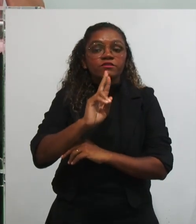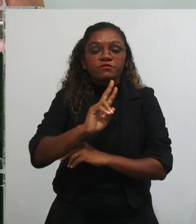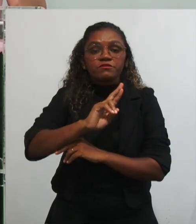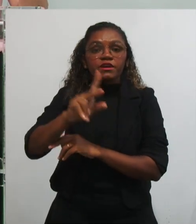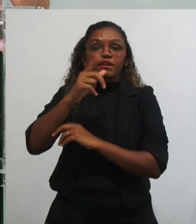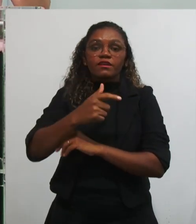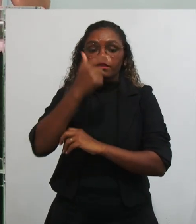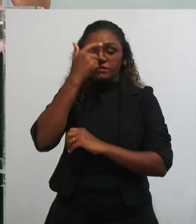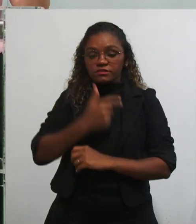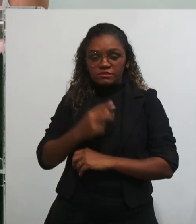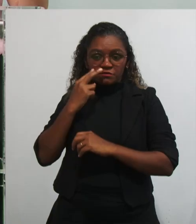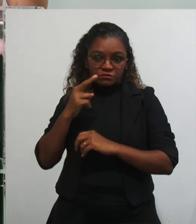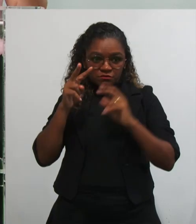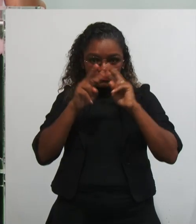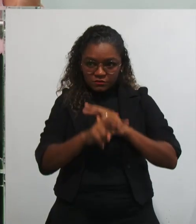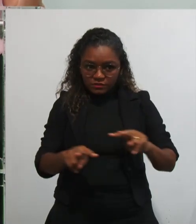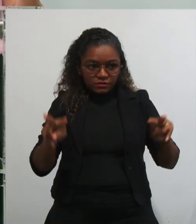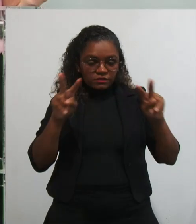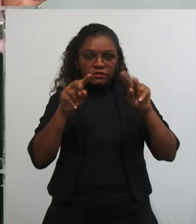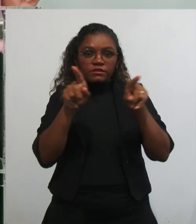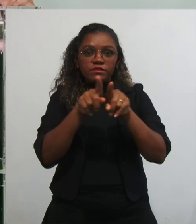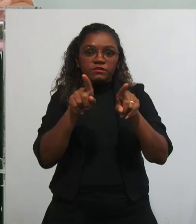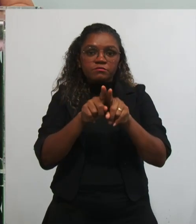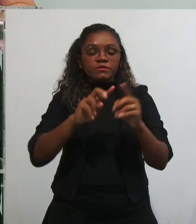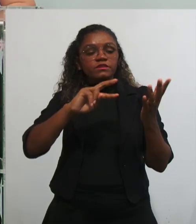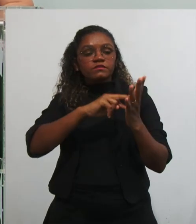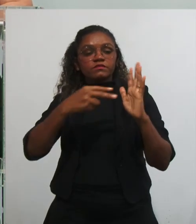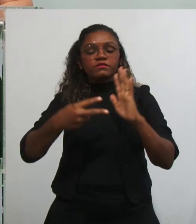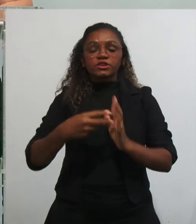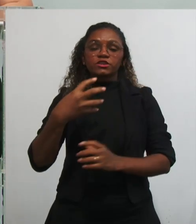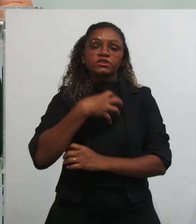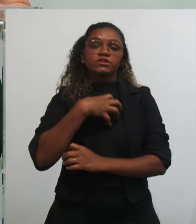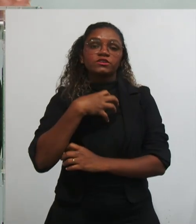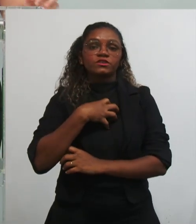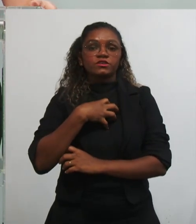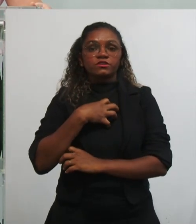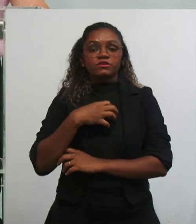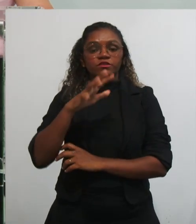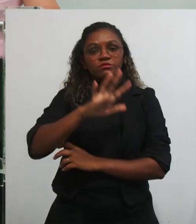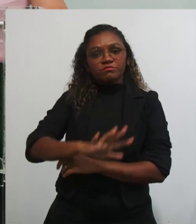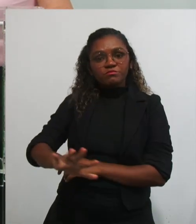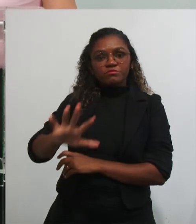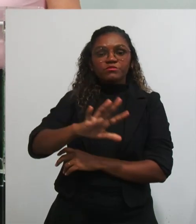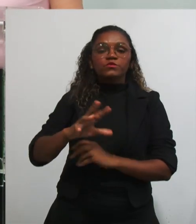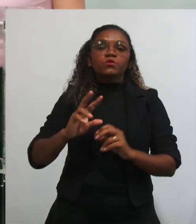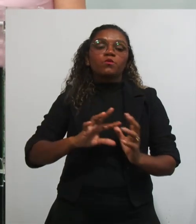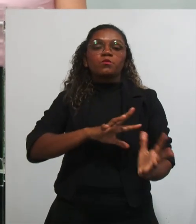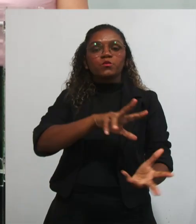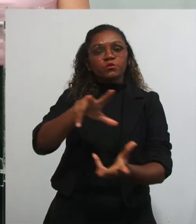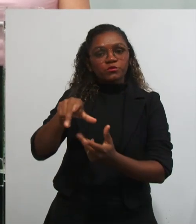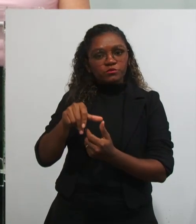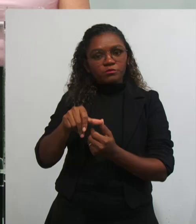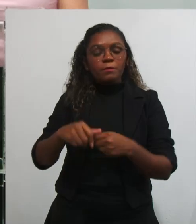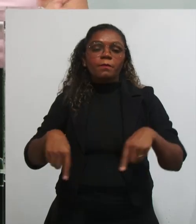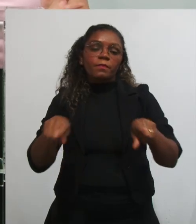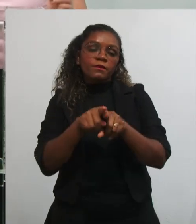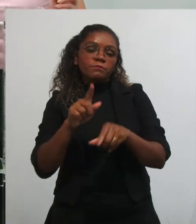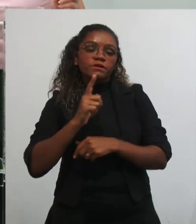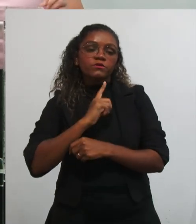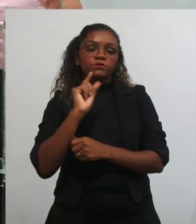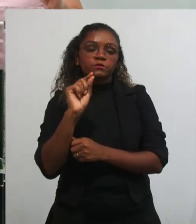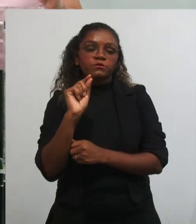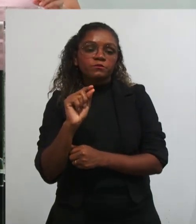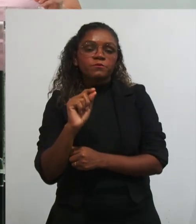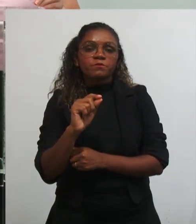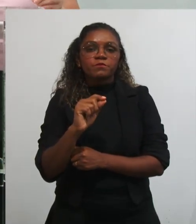que elas significam o mundo. E aí, então, nós temos a linguagem, a primeira